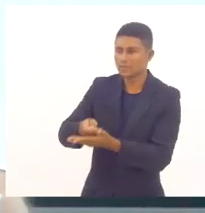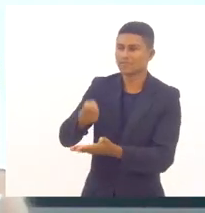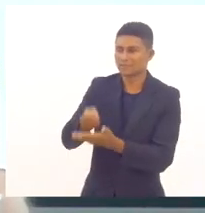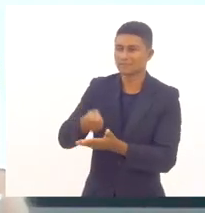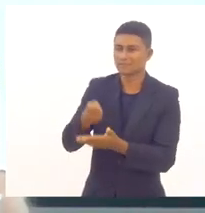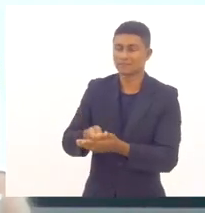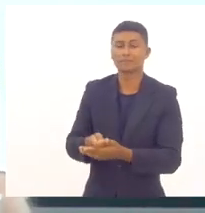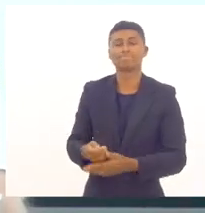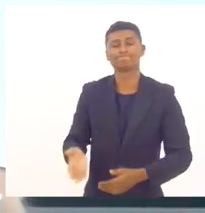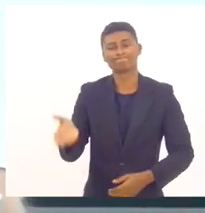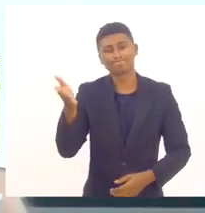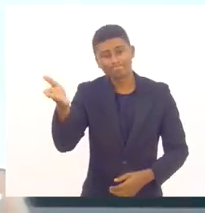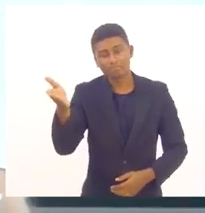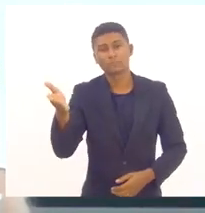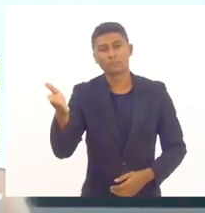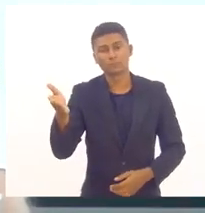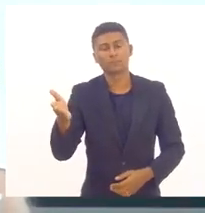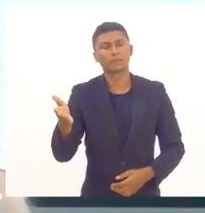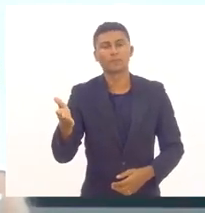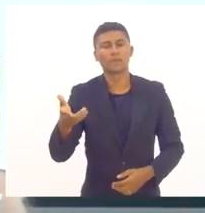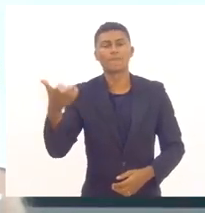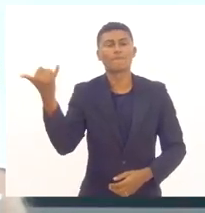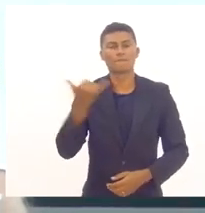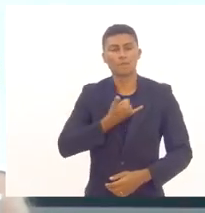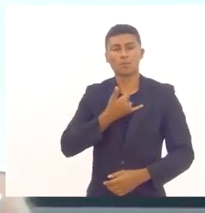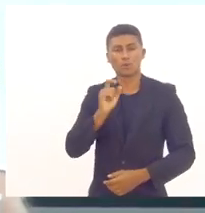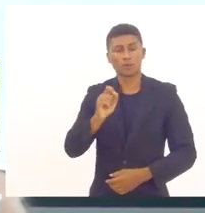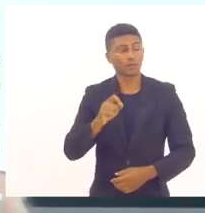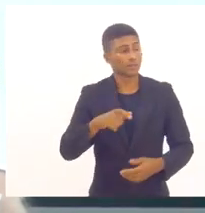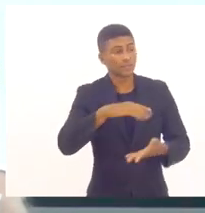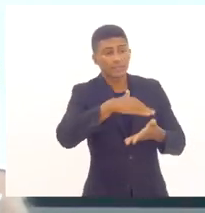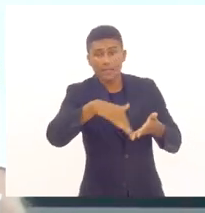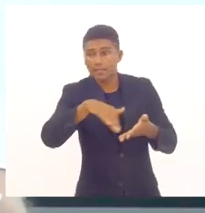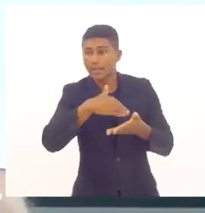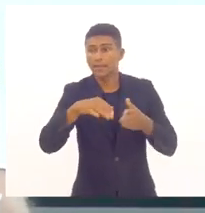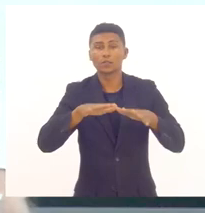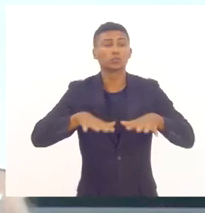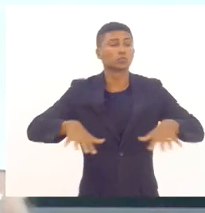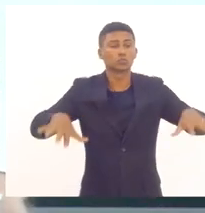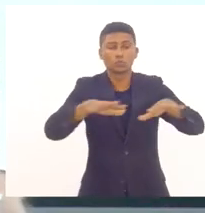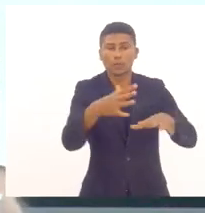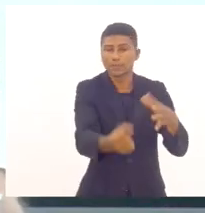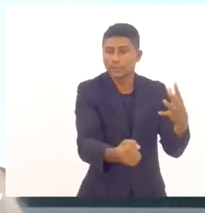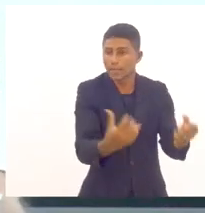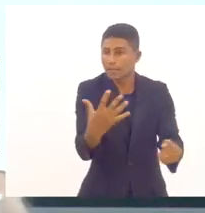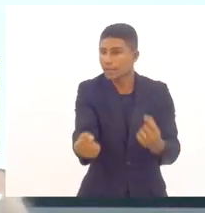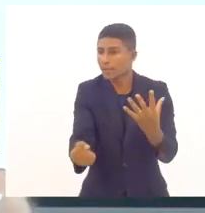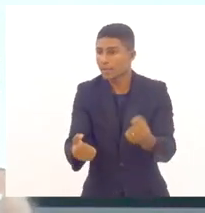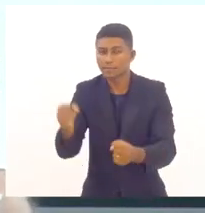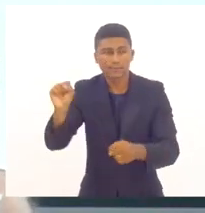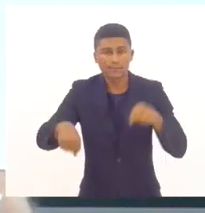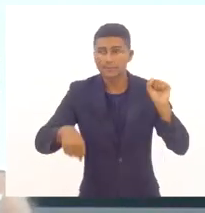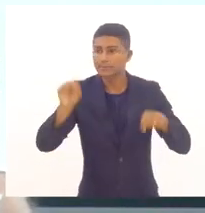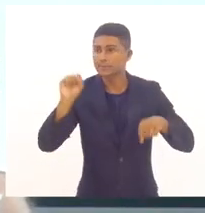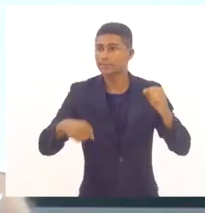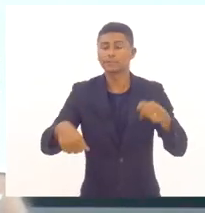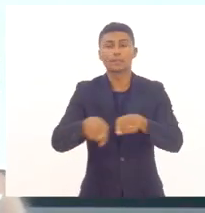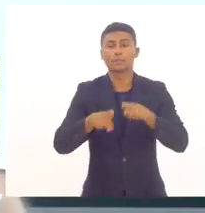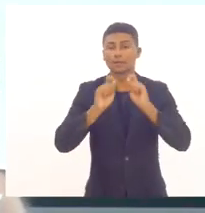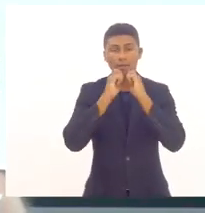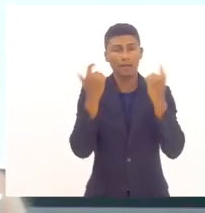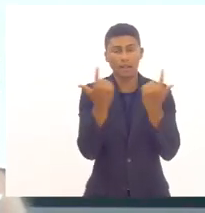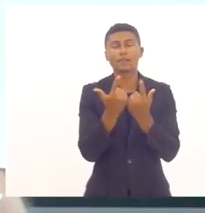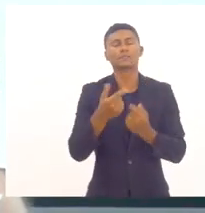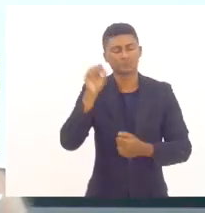que todas as secretarias responderam, fizeram um parecer favorável, e também essa Casa Legislativa fez um